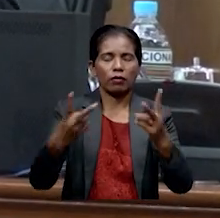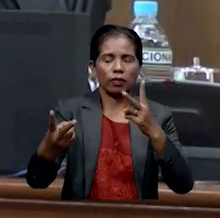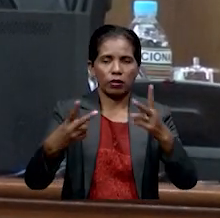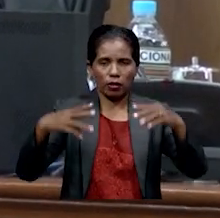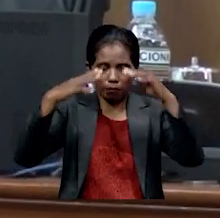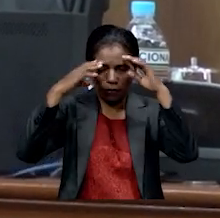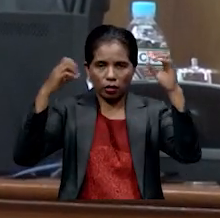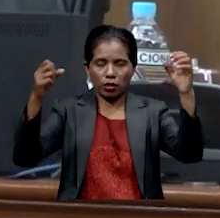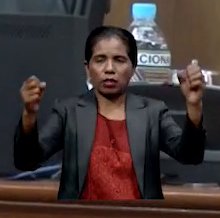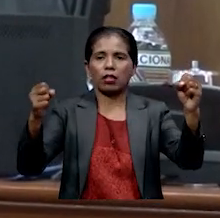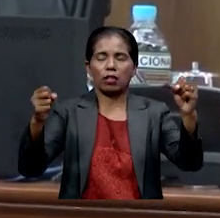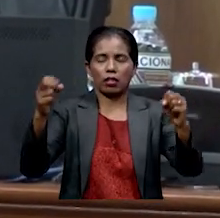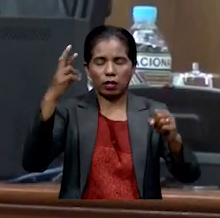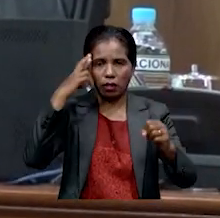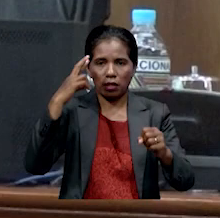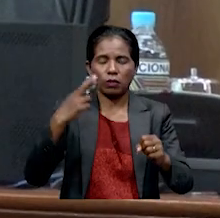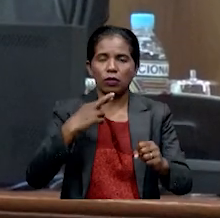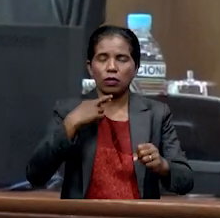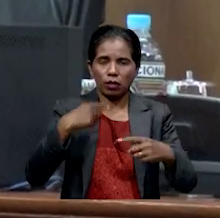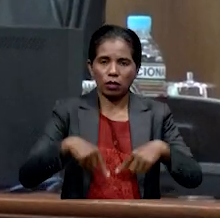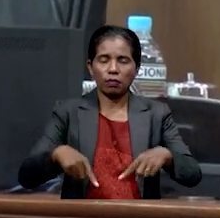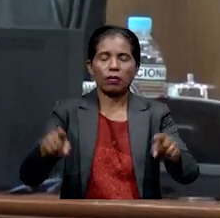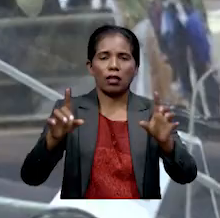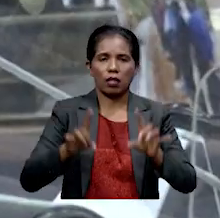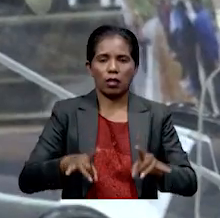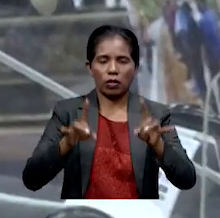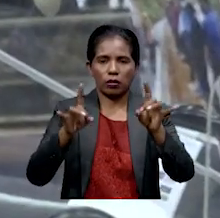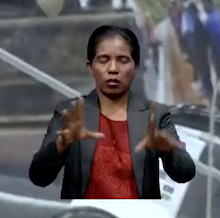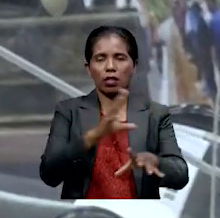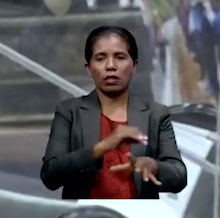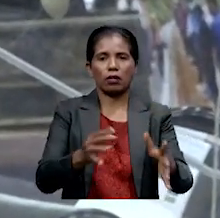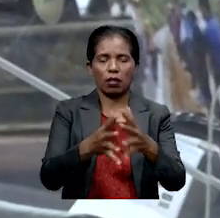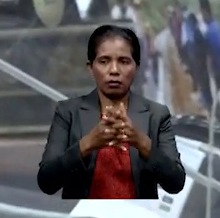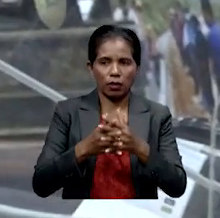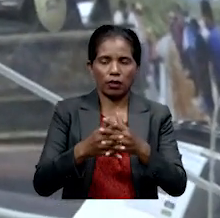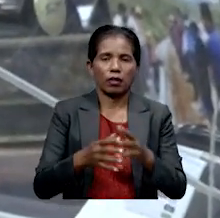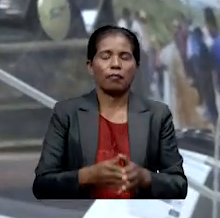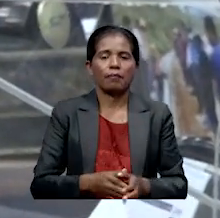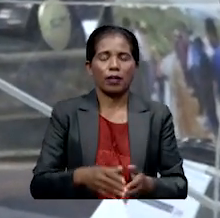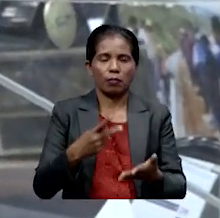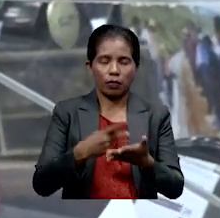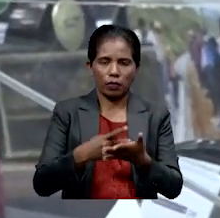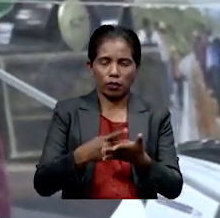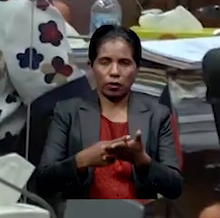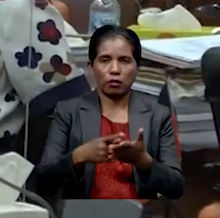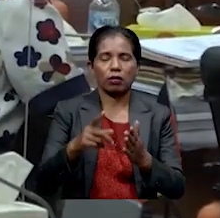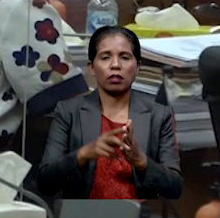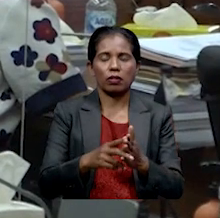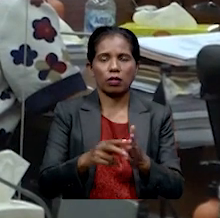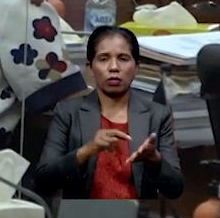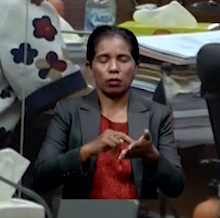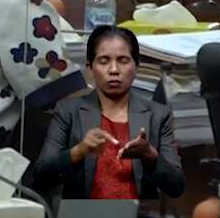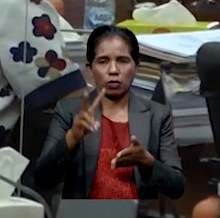Excelência Presidente da República Ninian para Commonwealth, Austrália. Projeto de resolução número 102